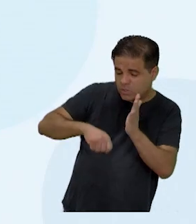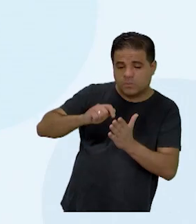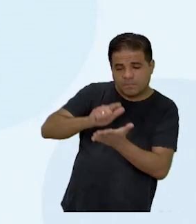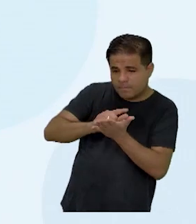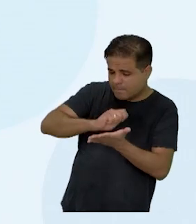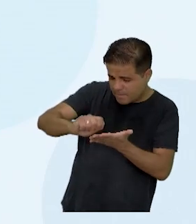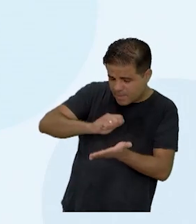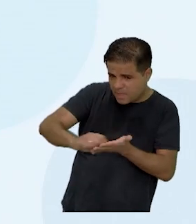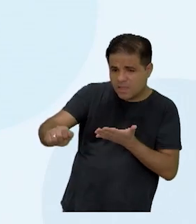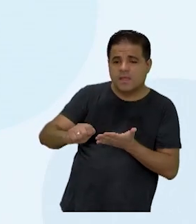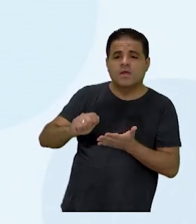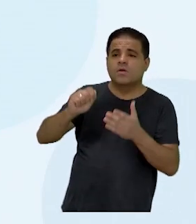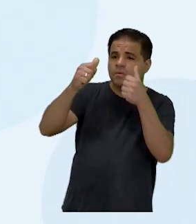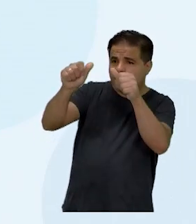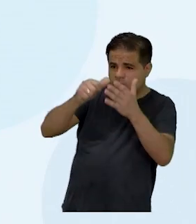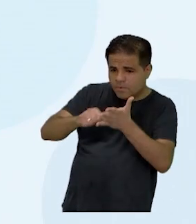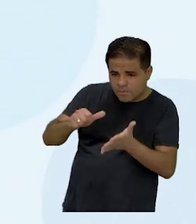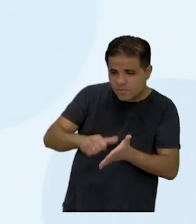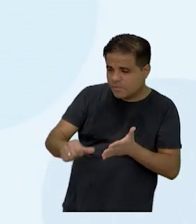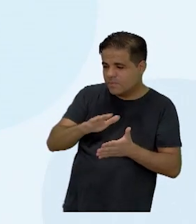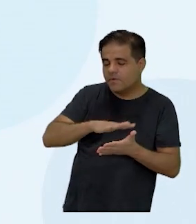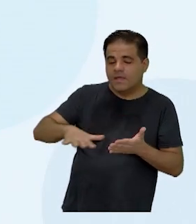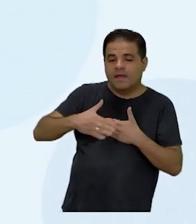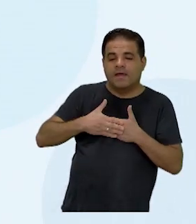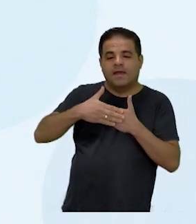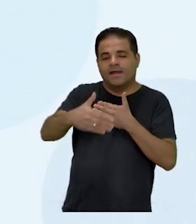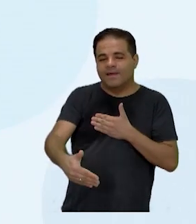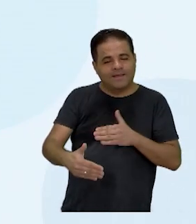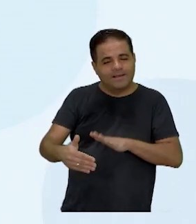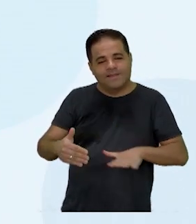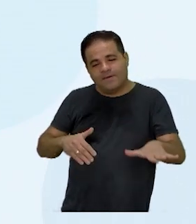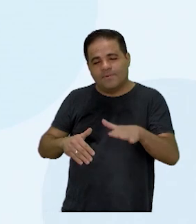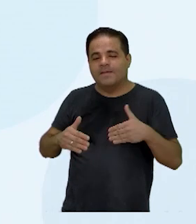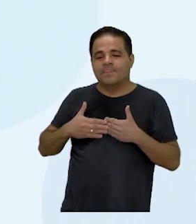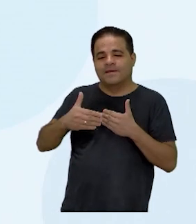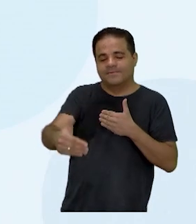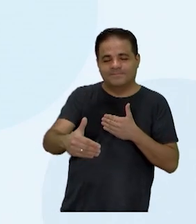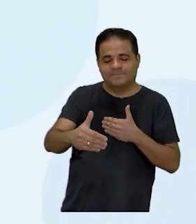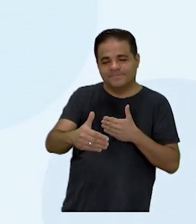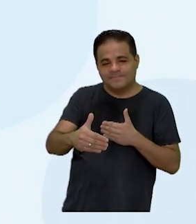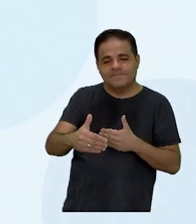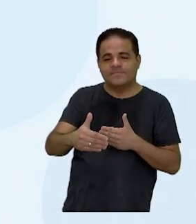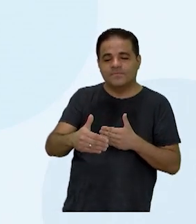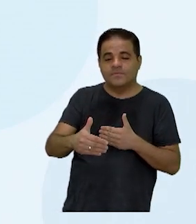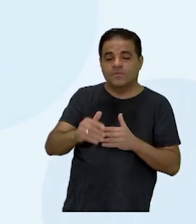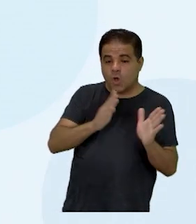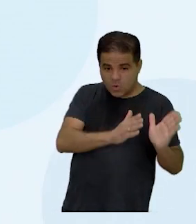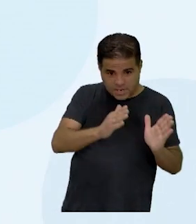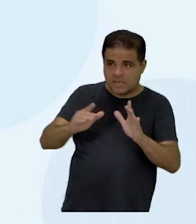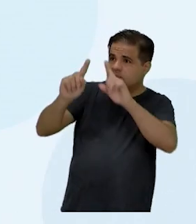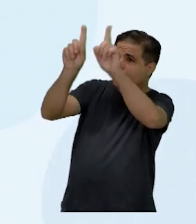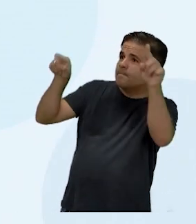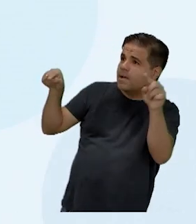consigo o diário de bordo que ele vai produzir. Eu acho que é a tela